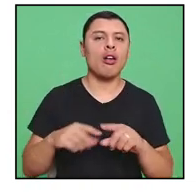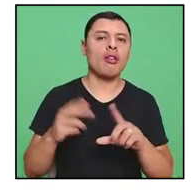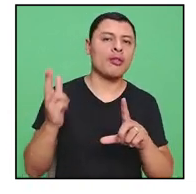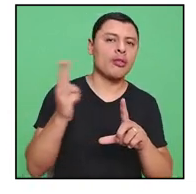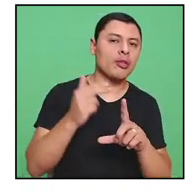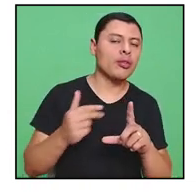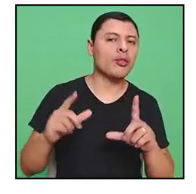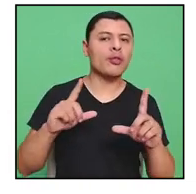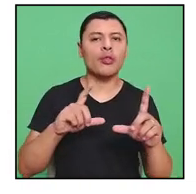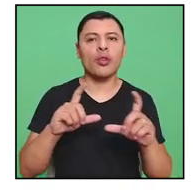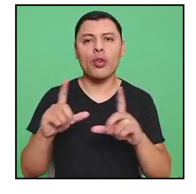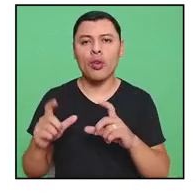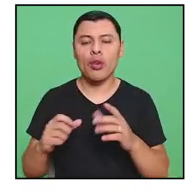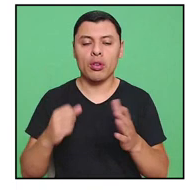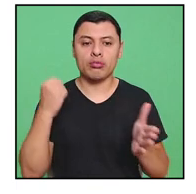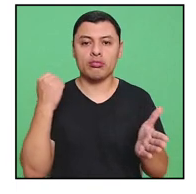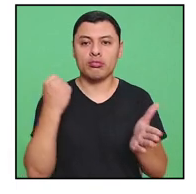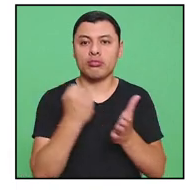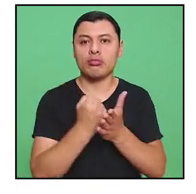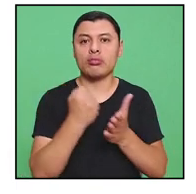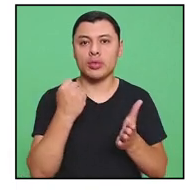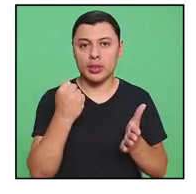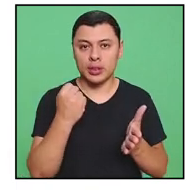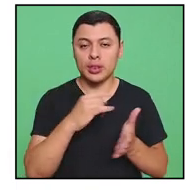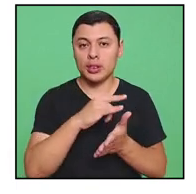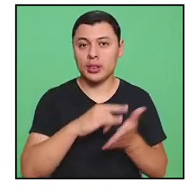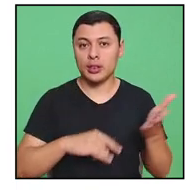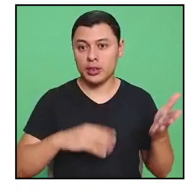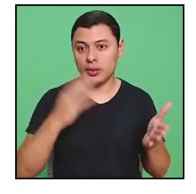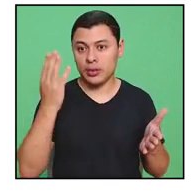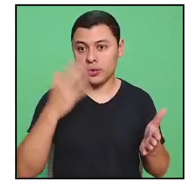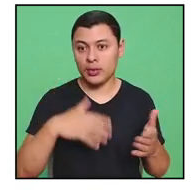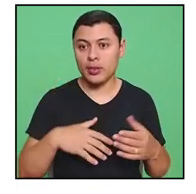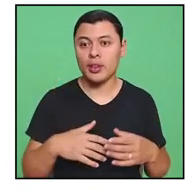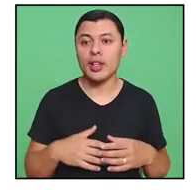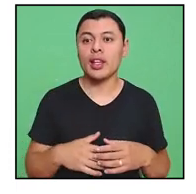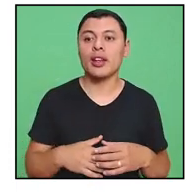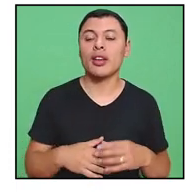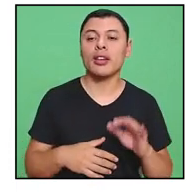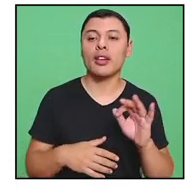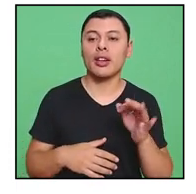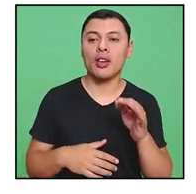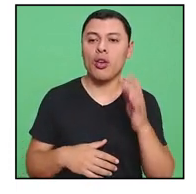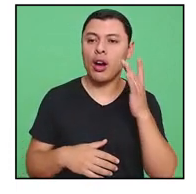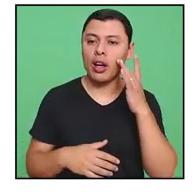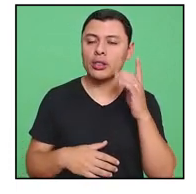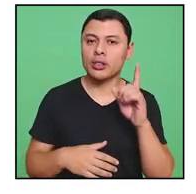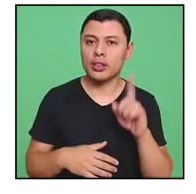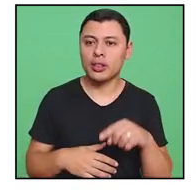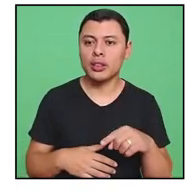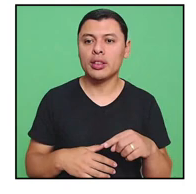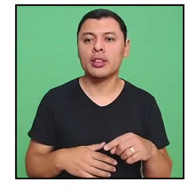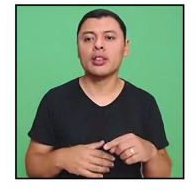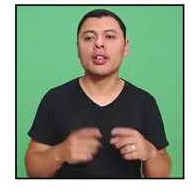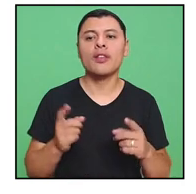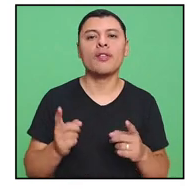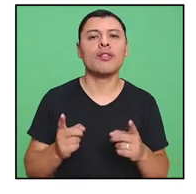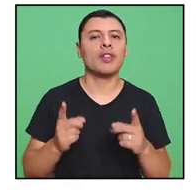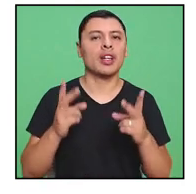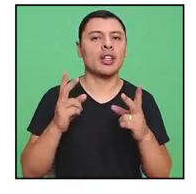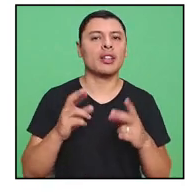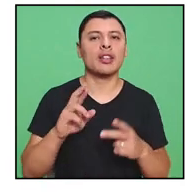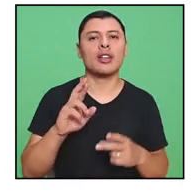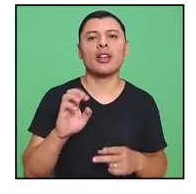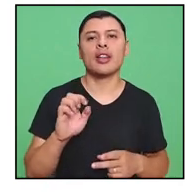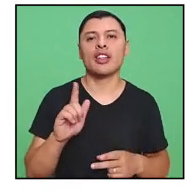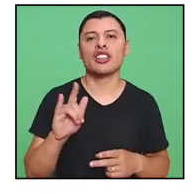como certificado de autenticação. Você disse como, acho que é sobre, por exemplo, da venda de um registro, né, de uma